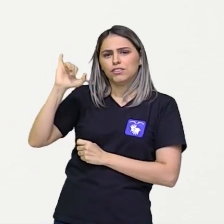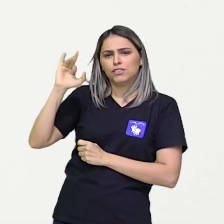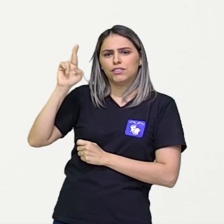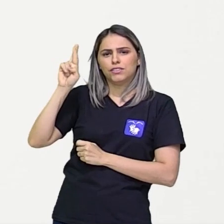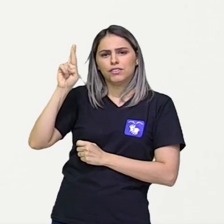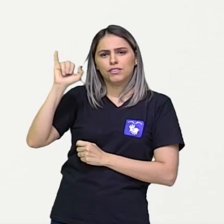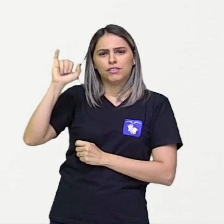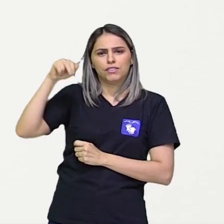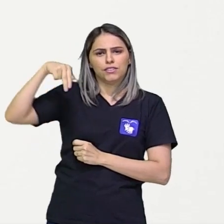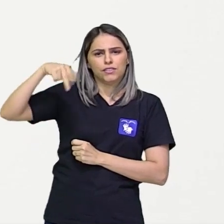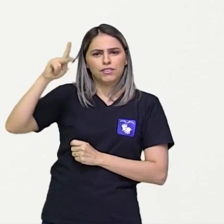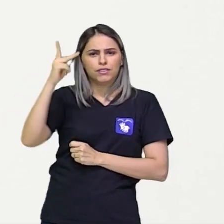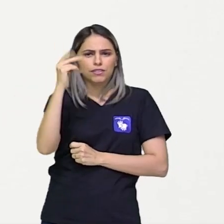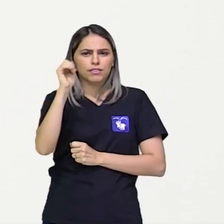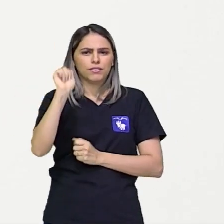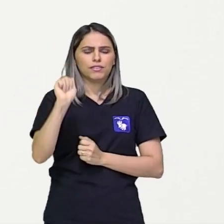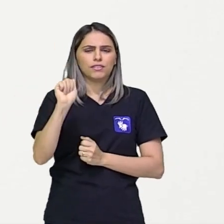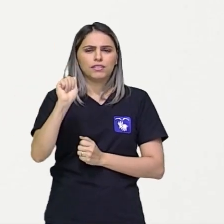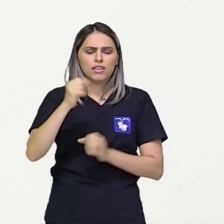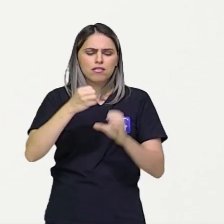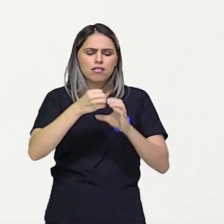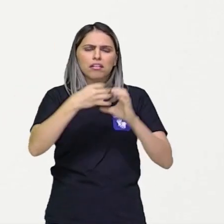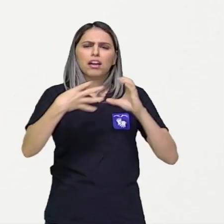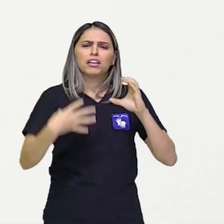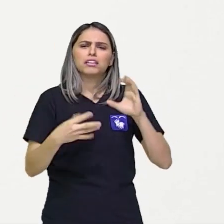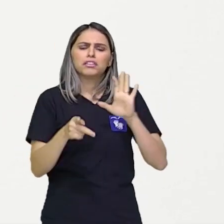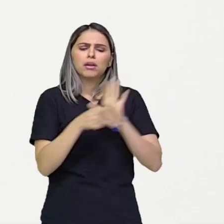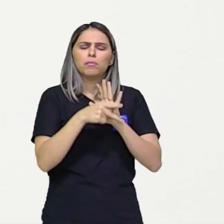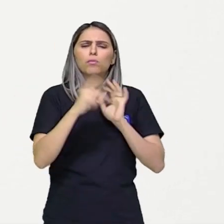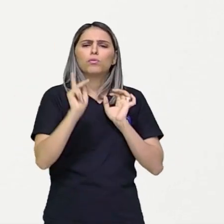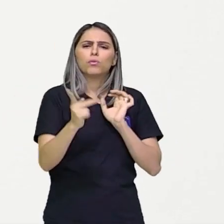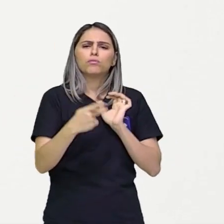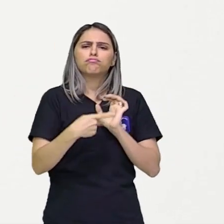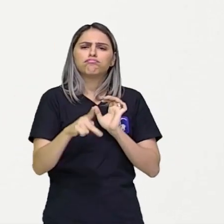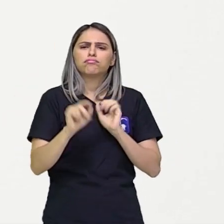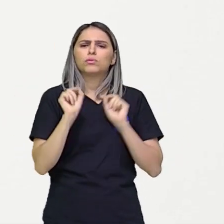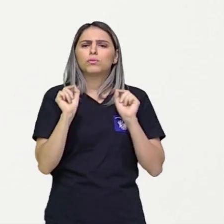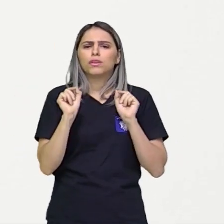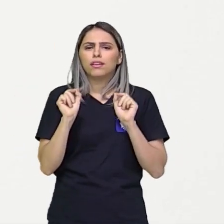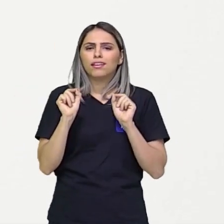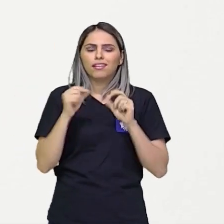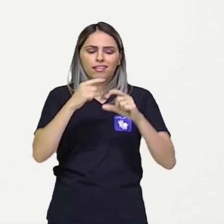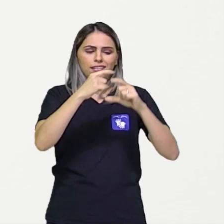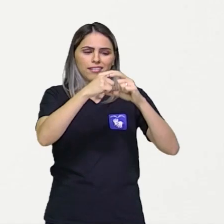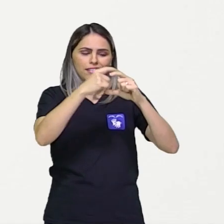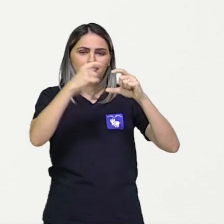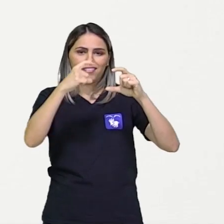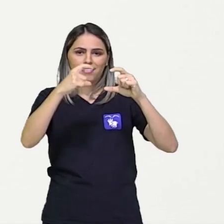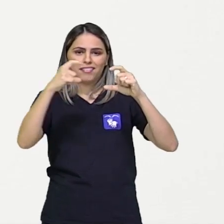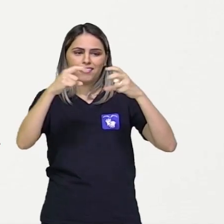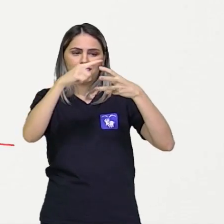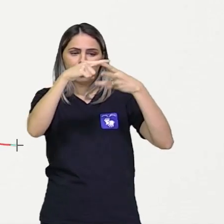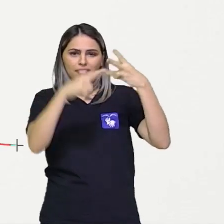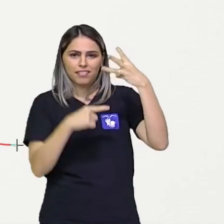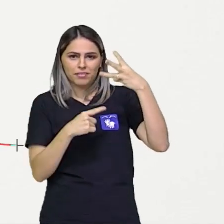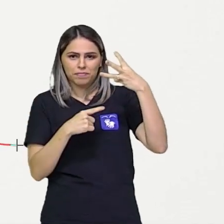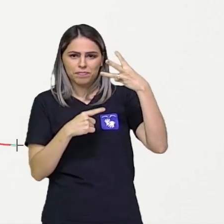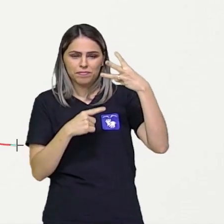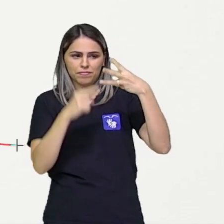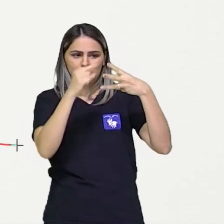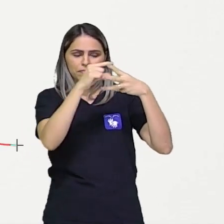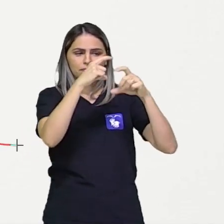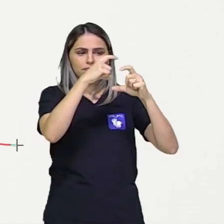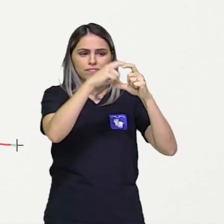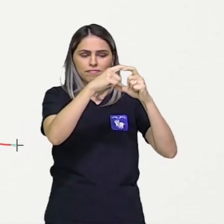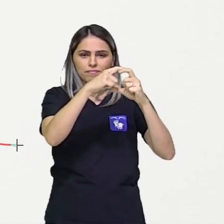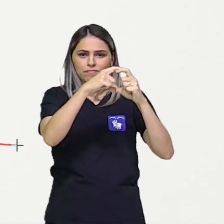Qual é a característica? O que é uma tirinha, professora? Uma tirinha são esses 3 quadradinhos aqui, são quadrados